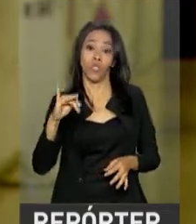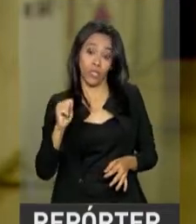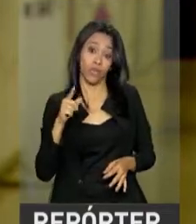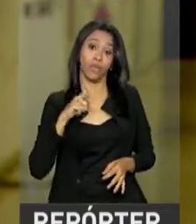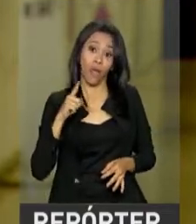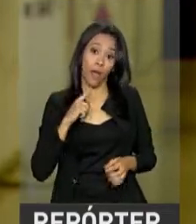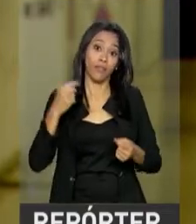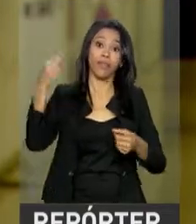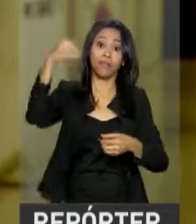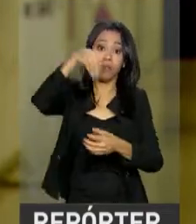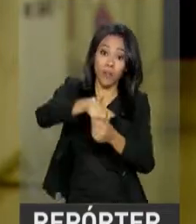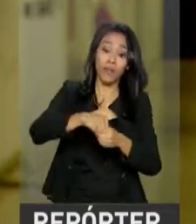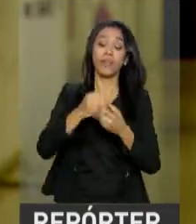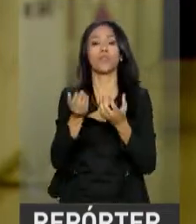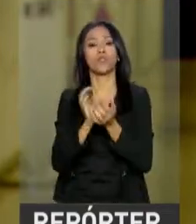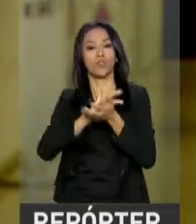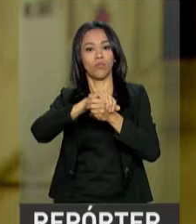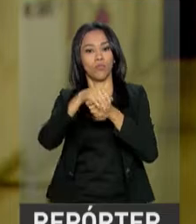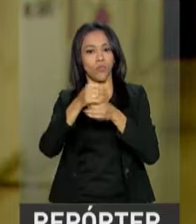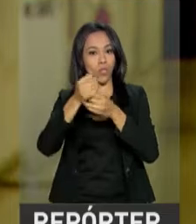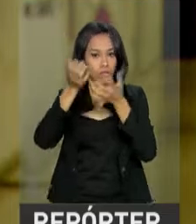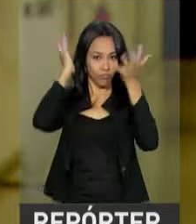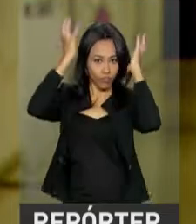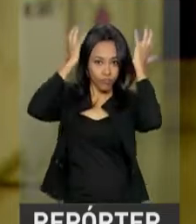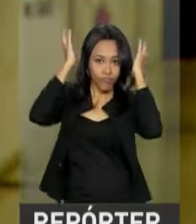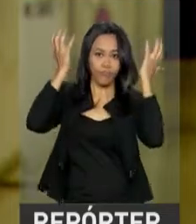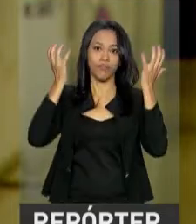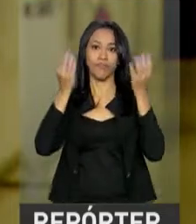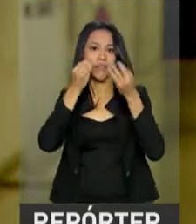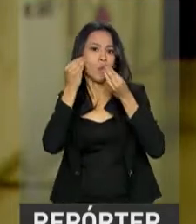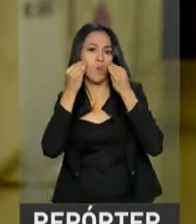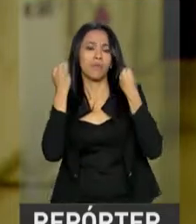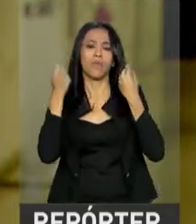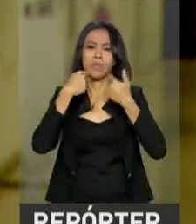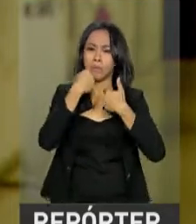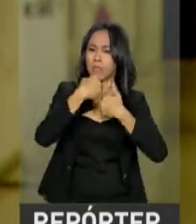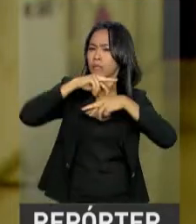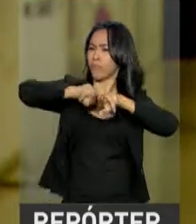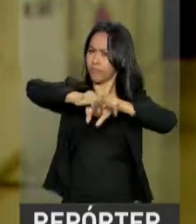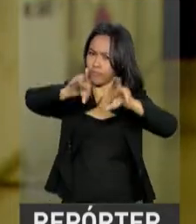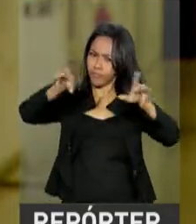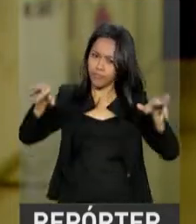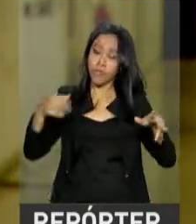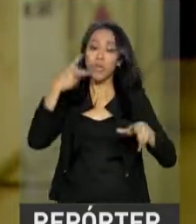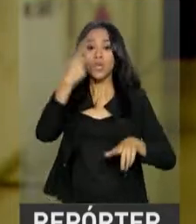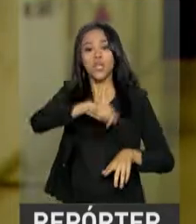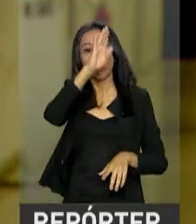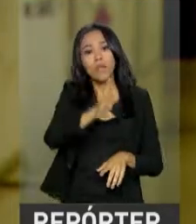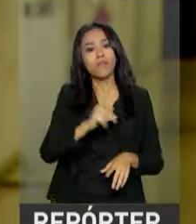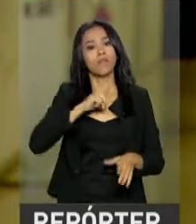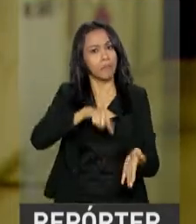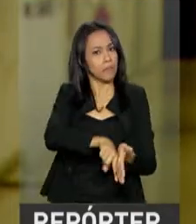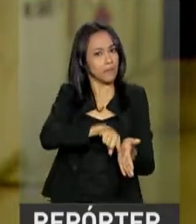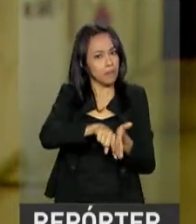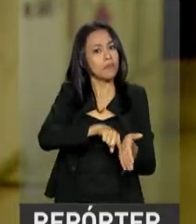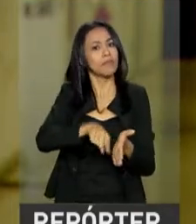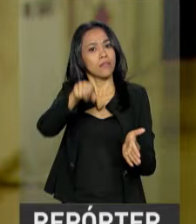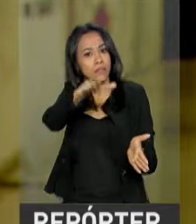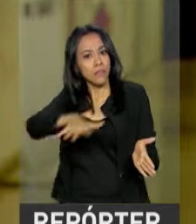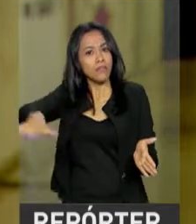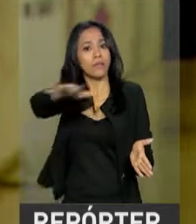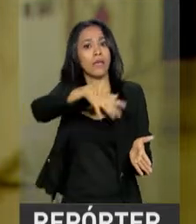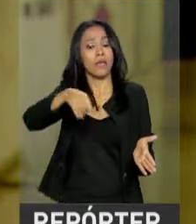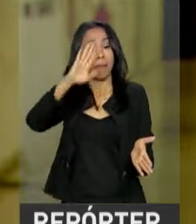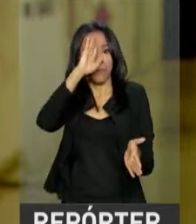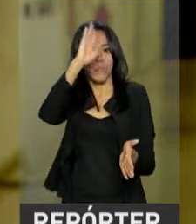e implantes ortopédicos o brasil já desenvolve estudos na área principalmente para aplicação